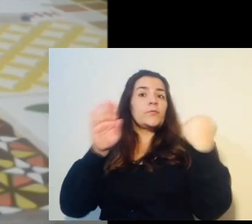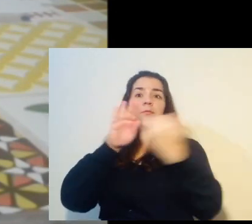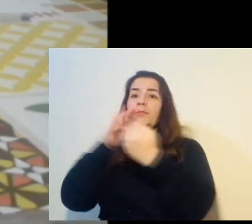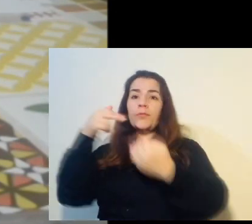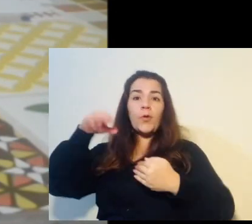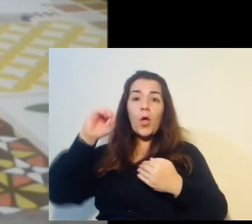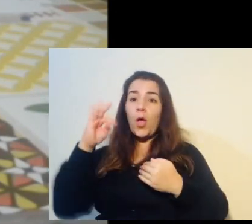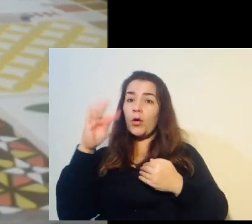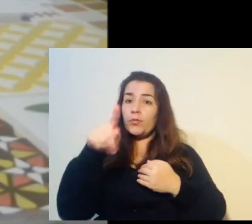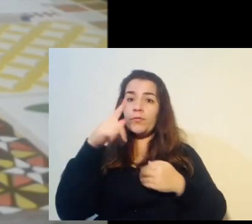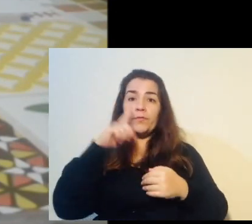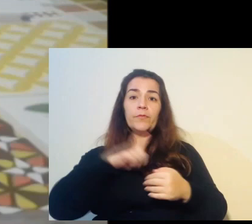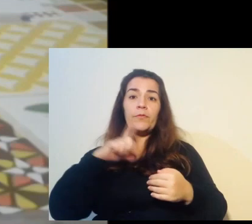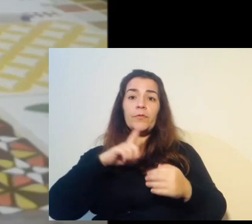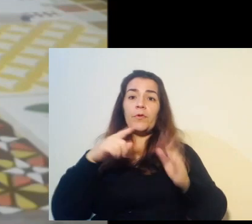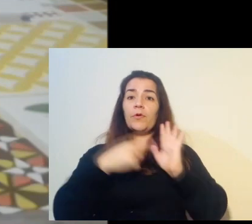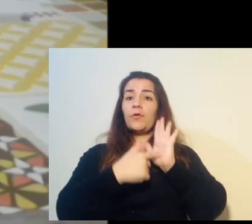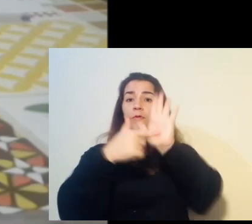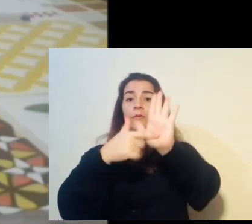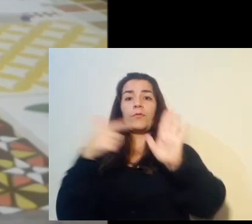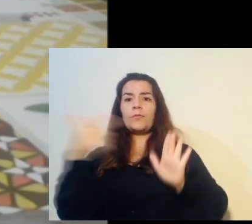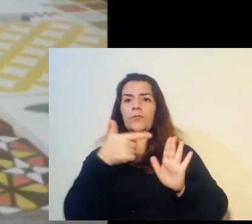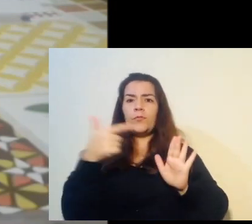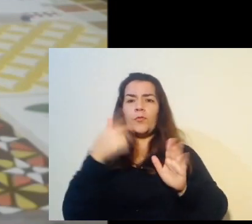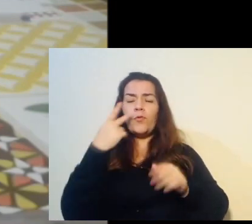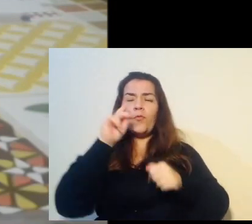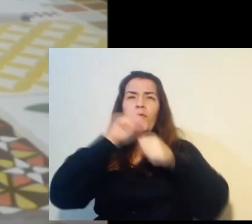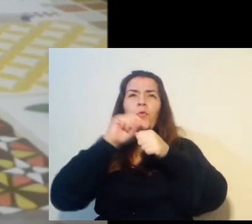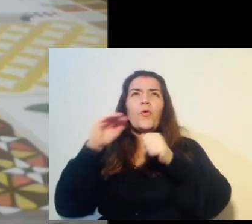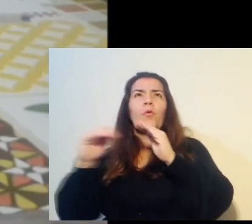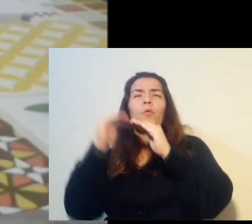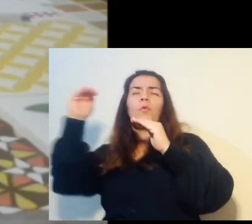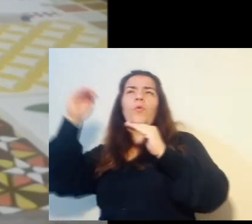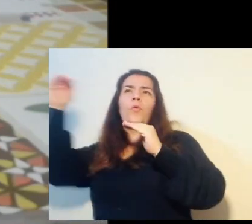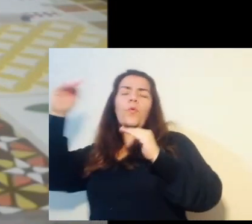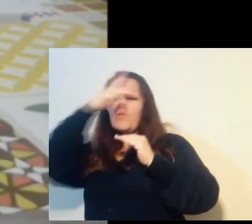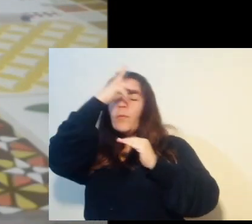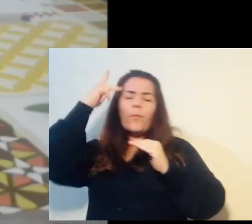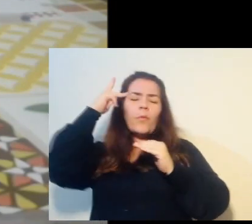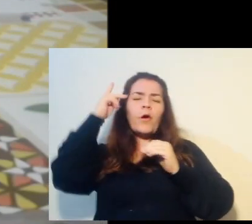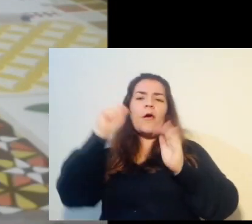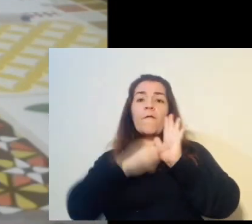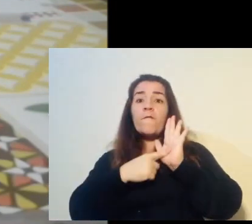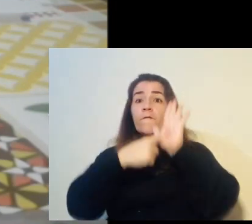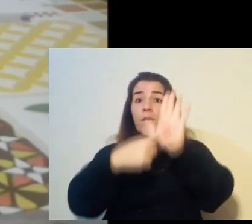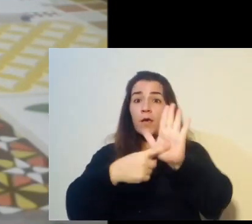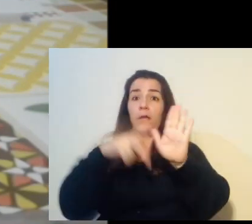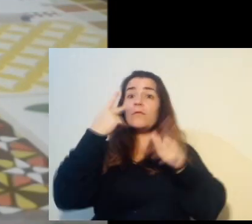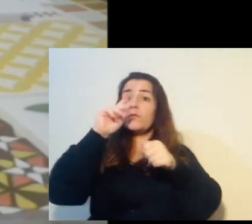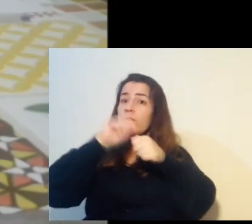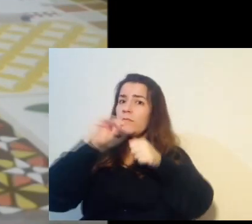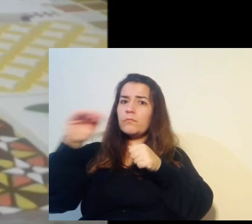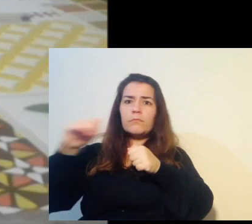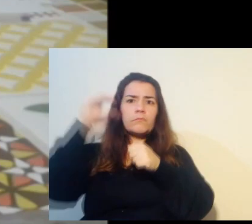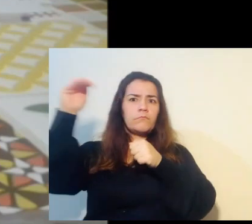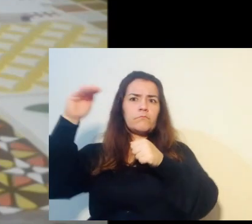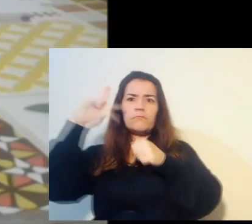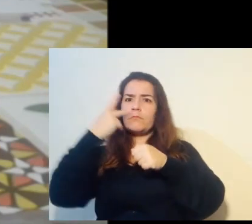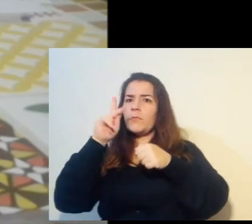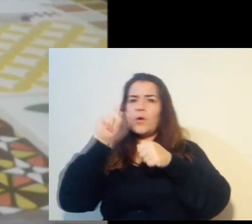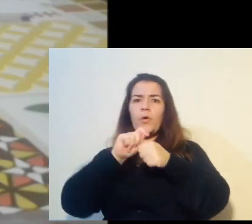Para todas as notas. Então você tem duas oitavas que você consegue, tem pessoas, pífanos, que conseguem atingir